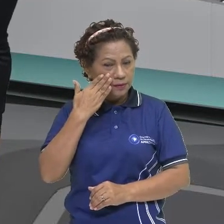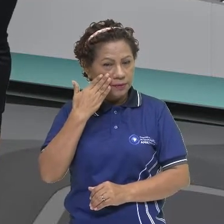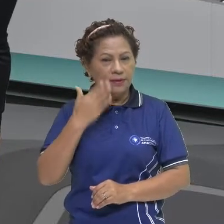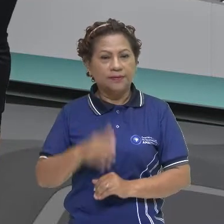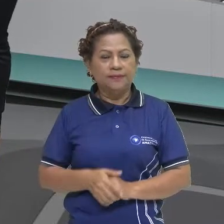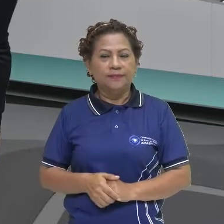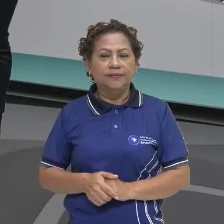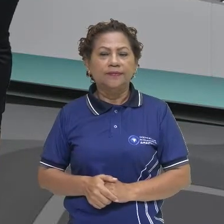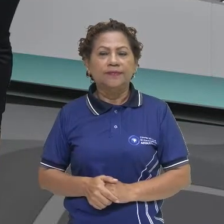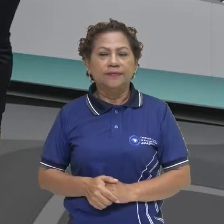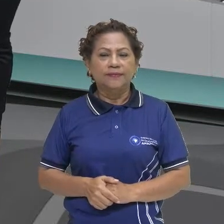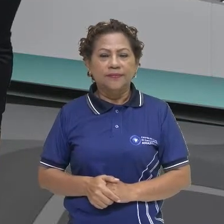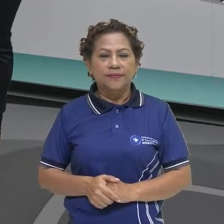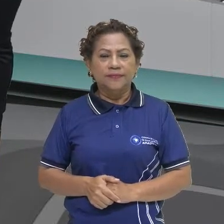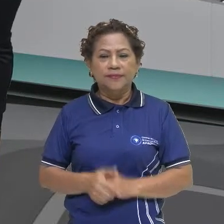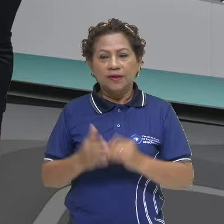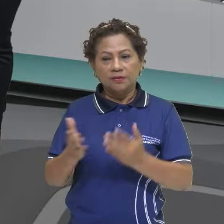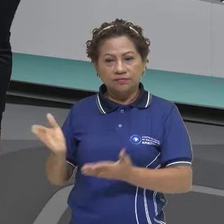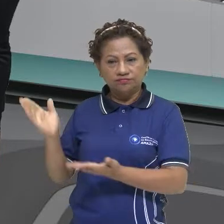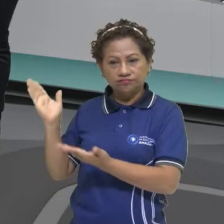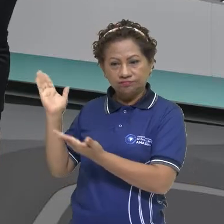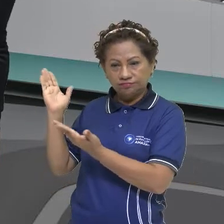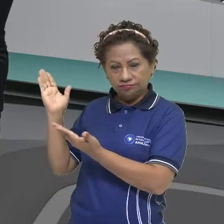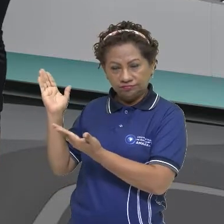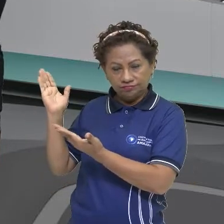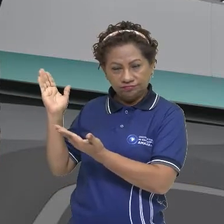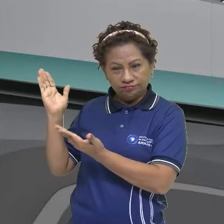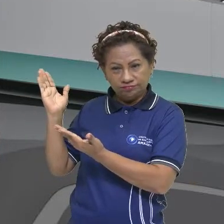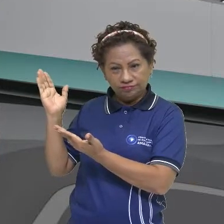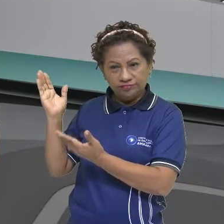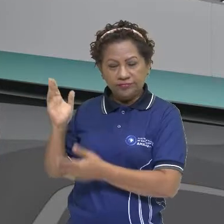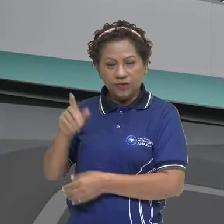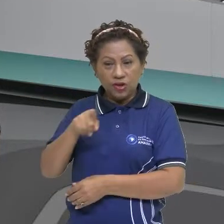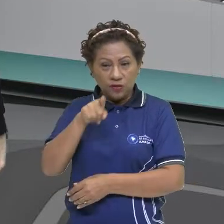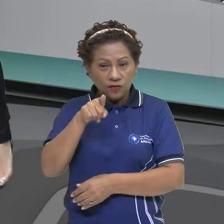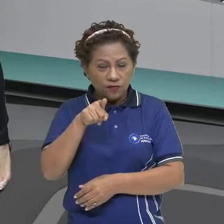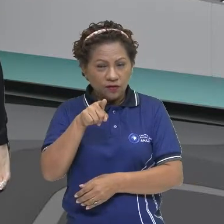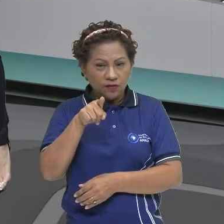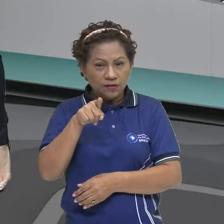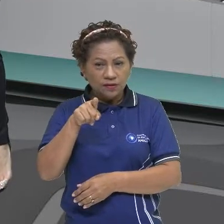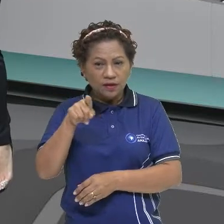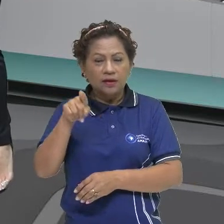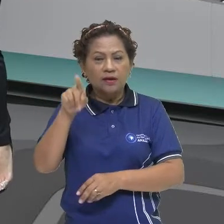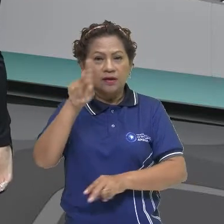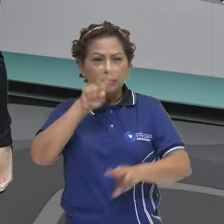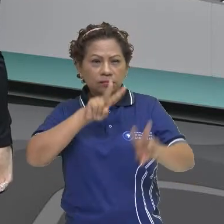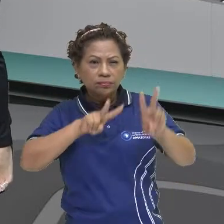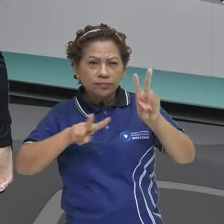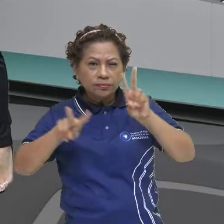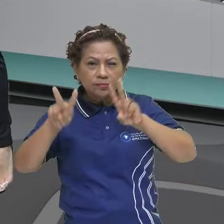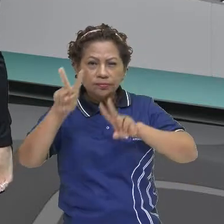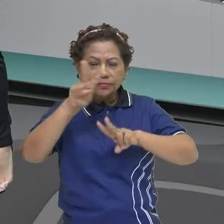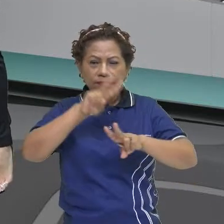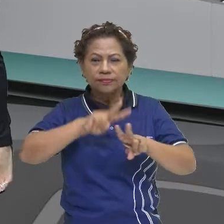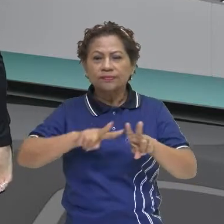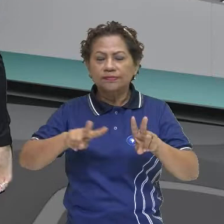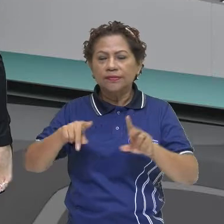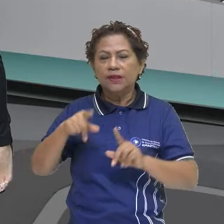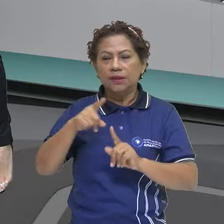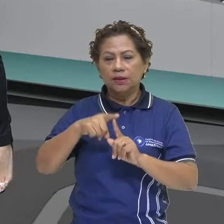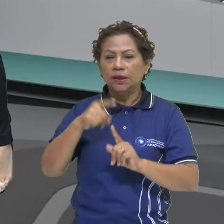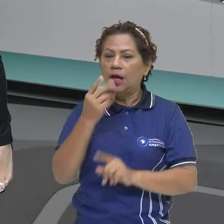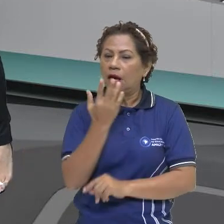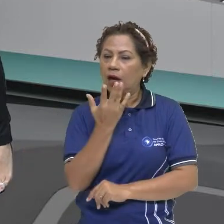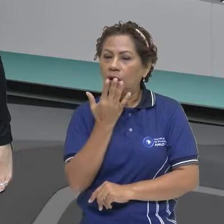olha que lindo esse grafite. E a gente percebe, eu quero que vocês observem a composição das cores,